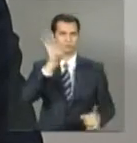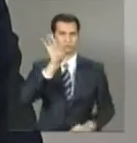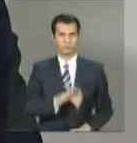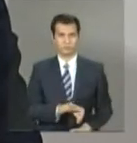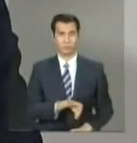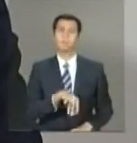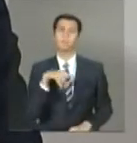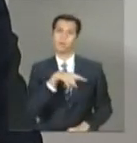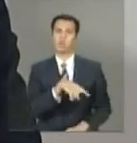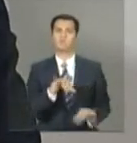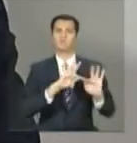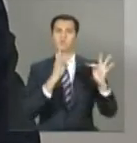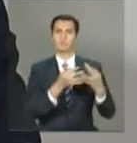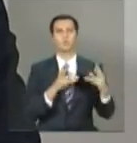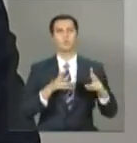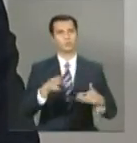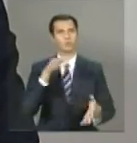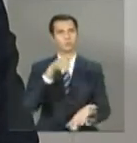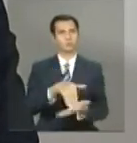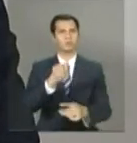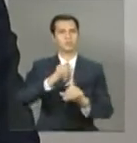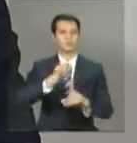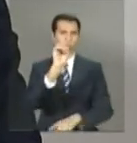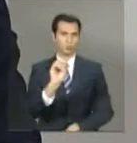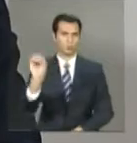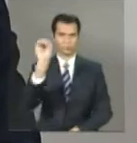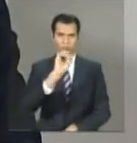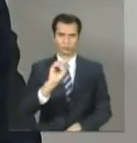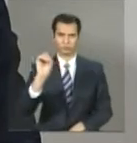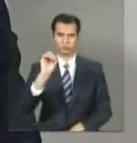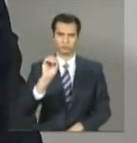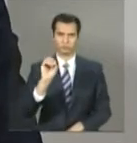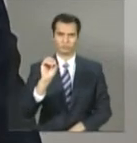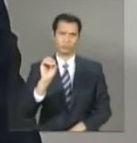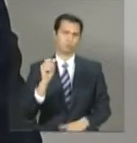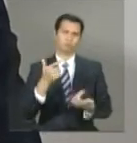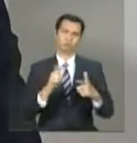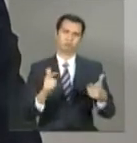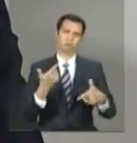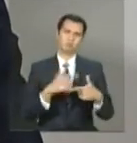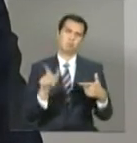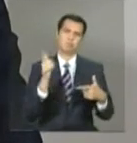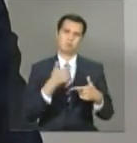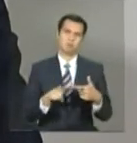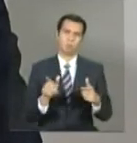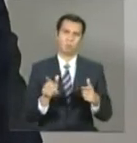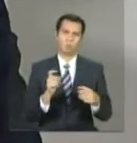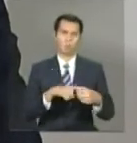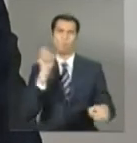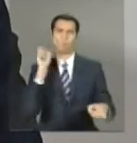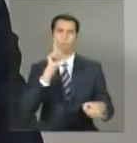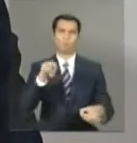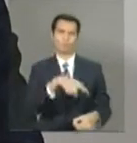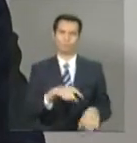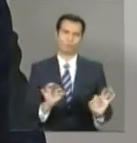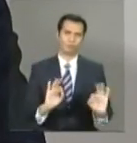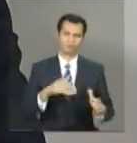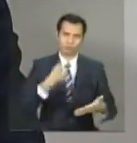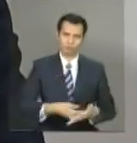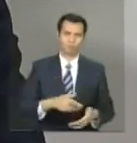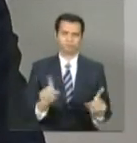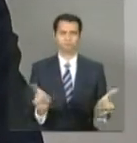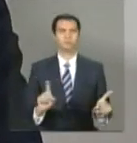selecionada como público da revisão. Isso não gera nenhuma saída imediata para a família.